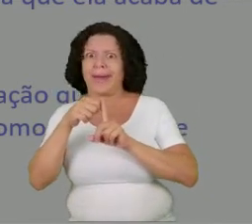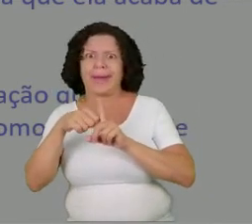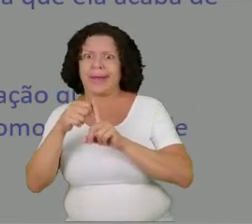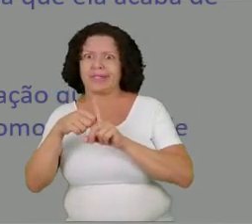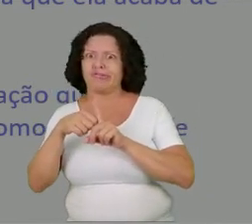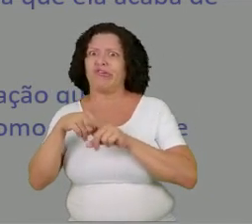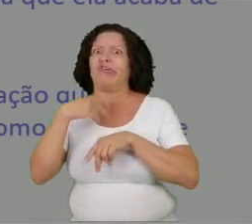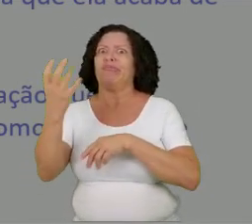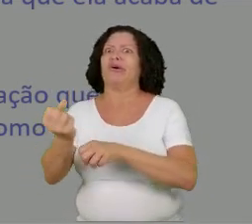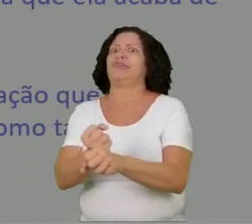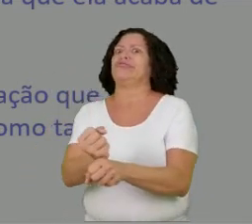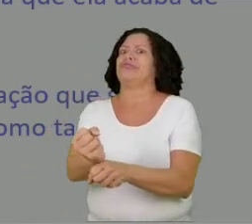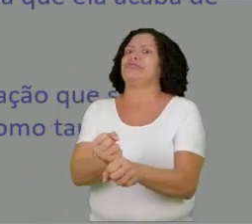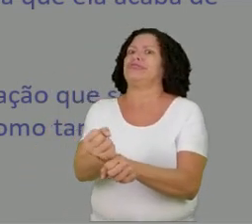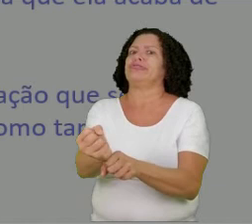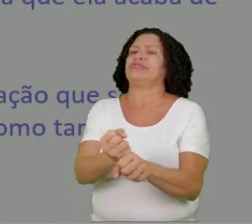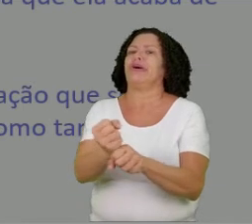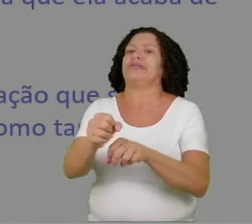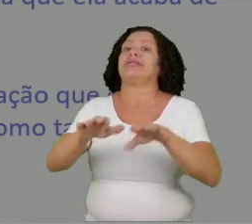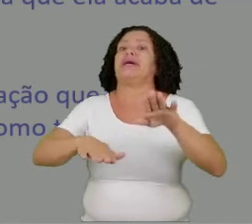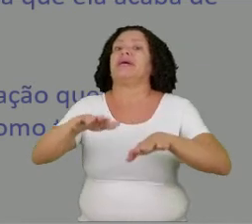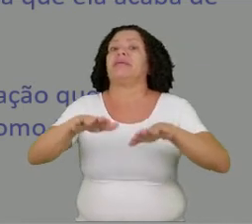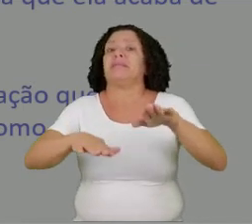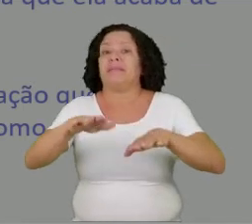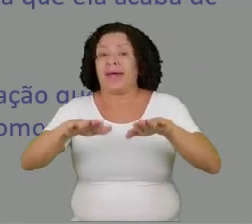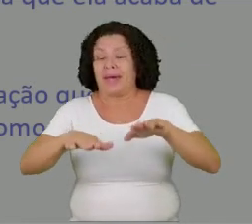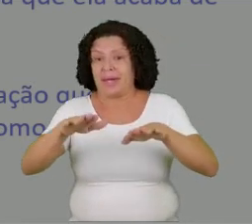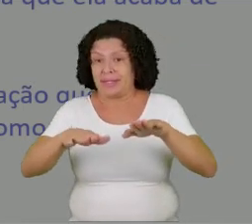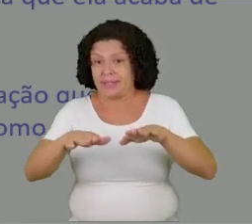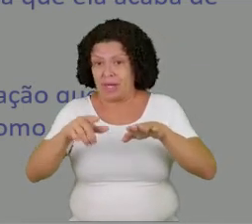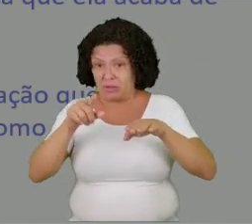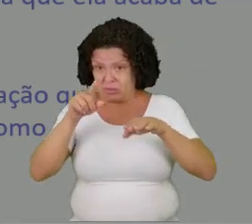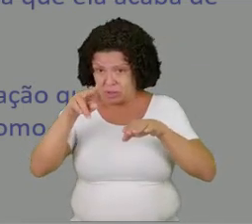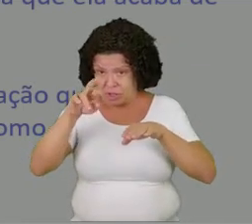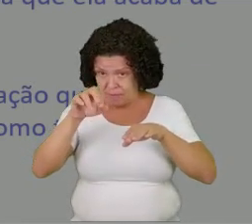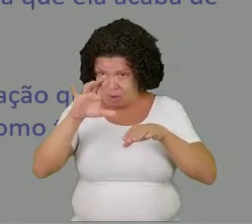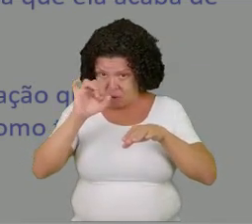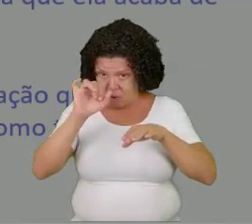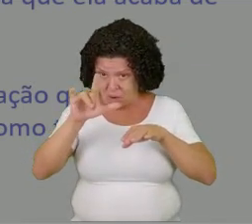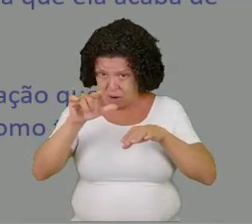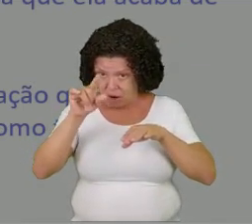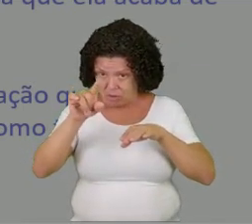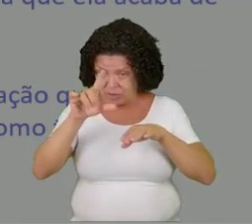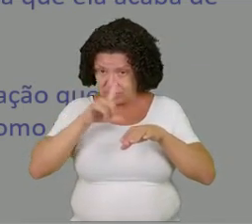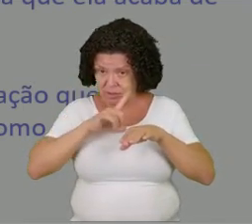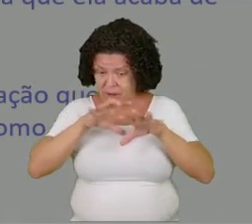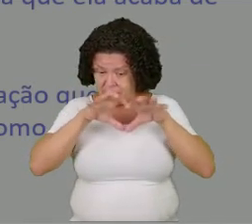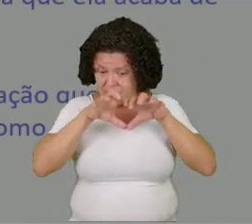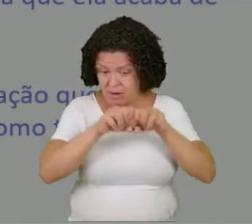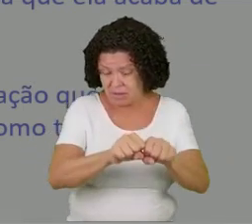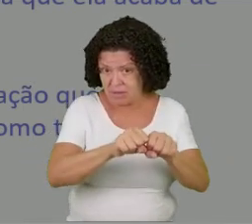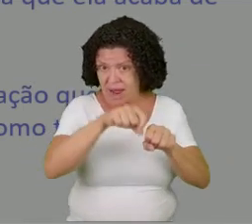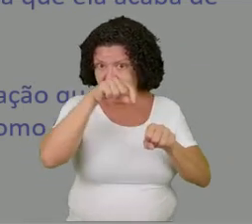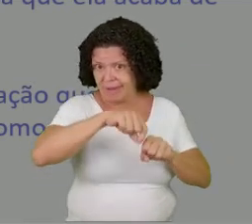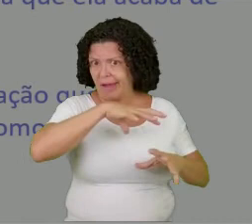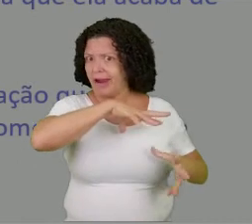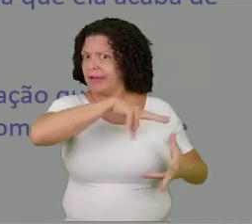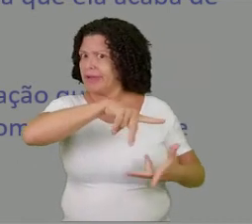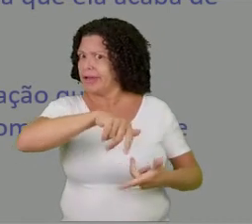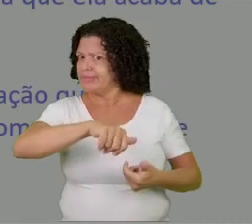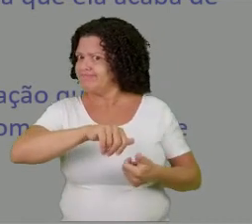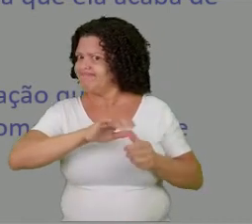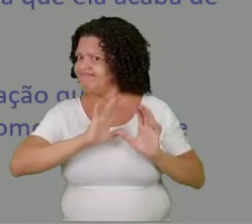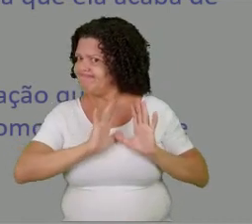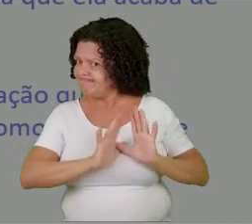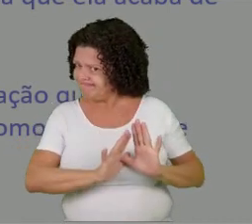desencarne, como também alguns meses ou muitos anos, dependendo do estágio moral e do